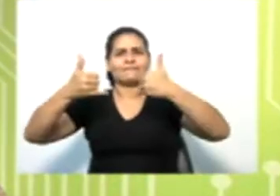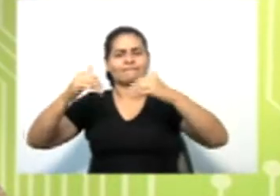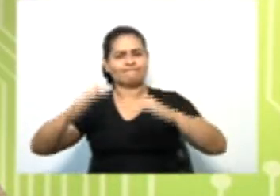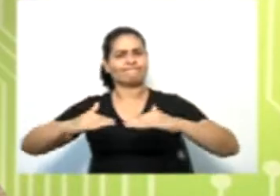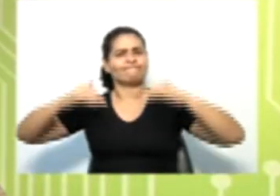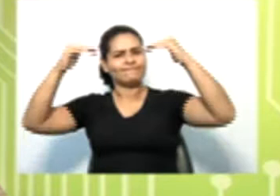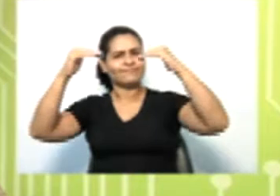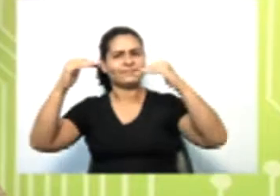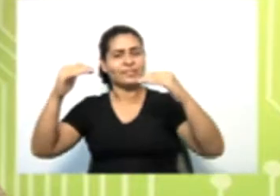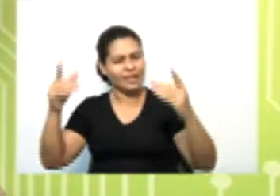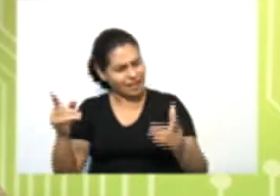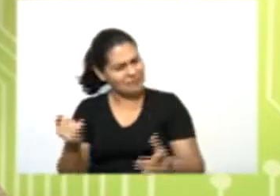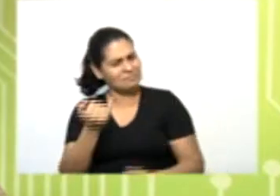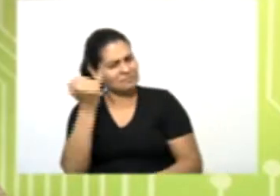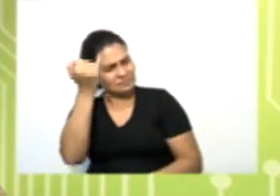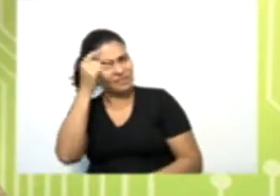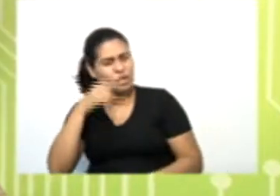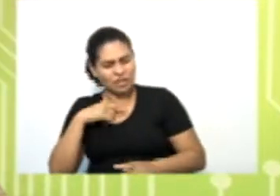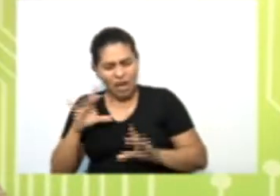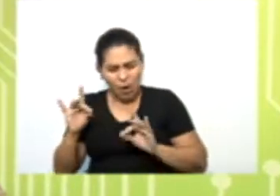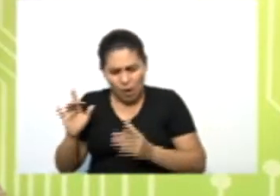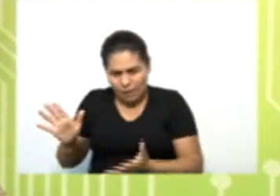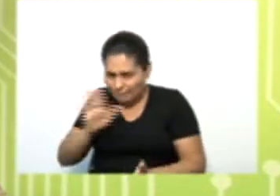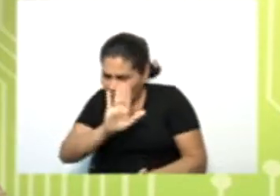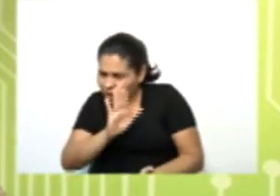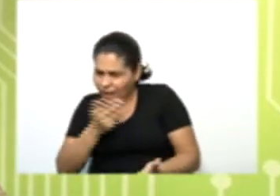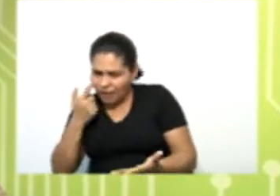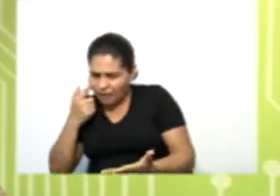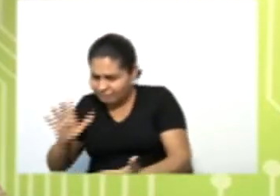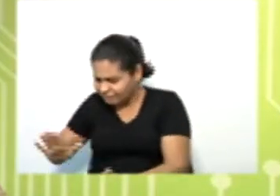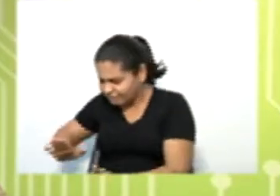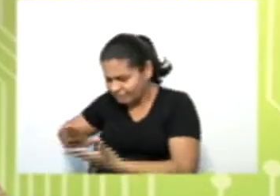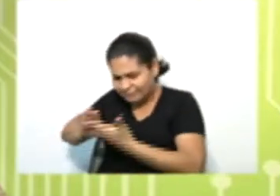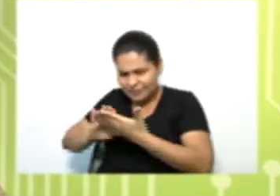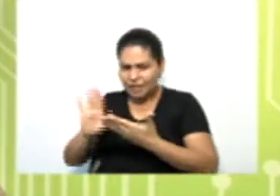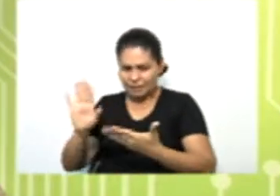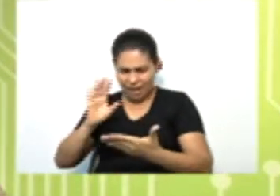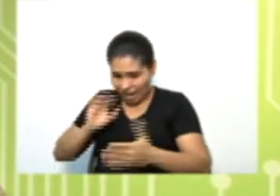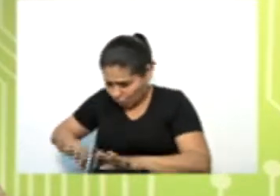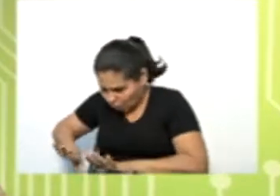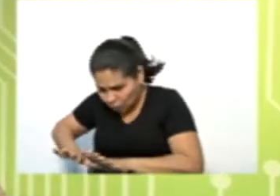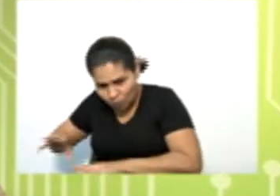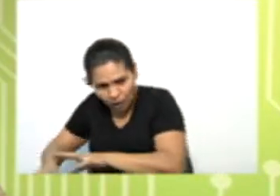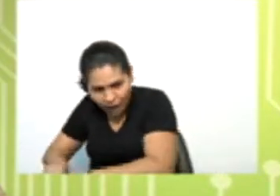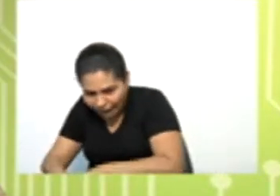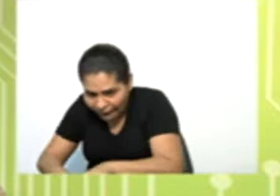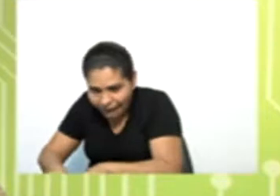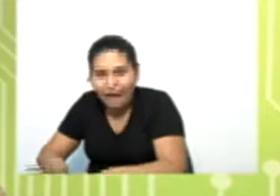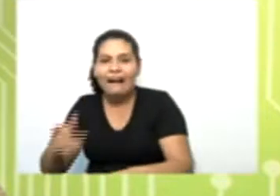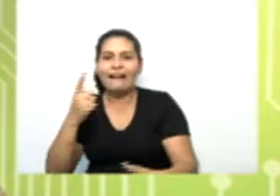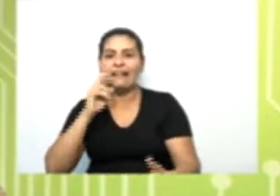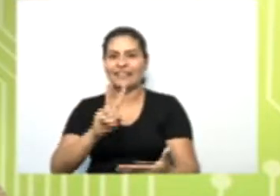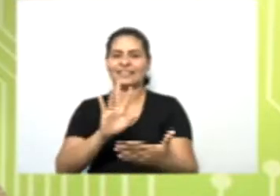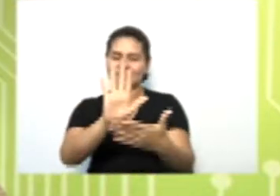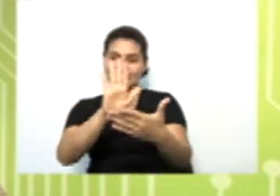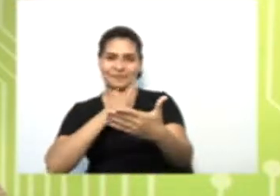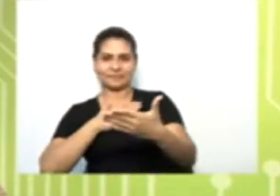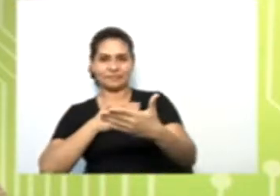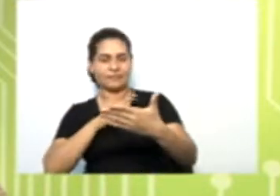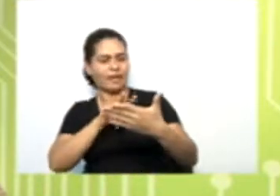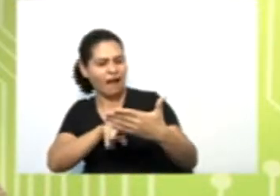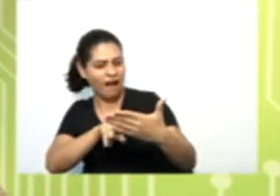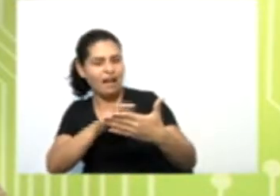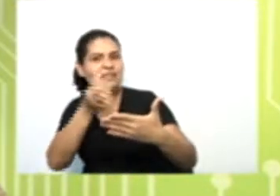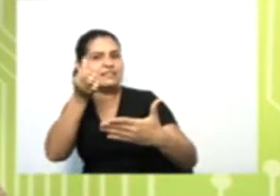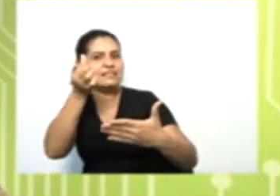Interessante isso daí, não é? Eu tenho até uma colinha aqui que eu guardei sobre esse material. Quase que cai no chão aqui. Ah, tá aqui, olha só. São